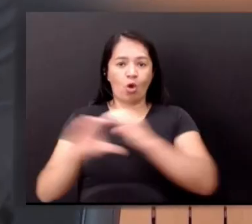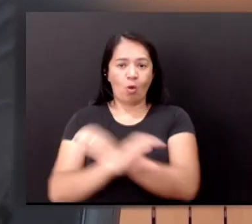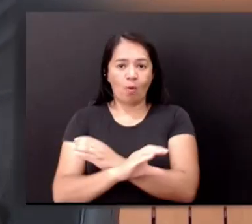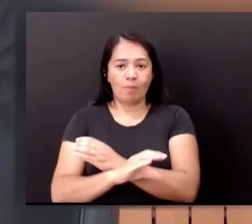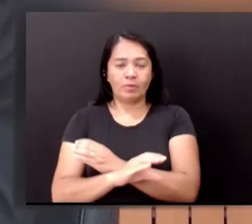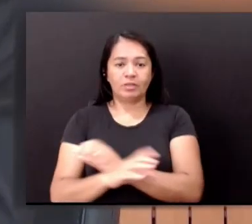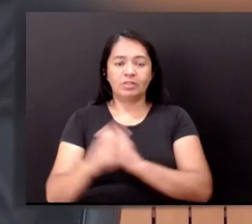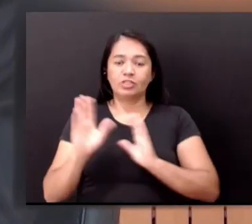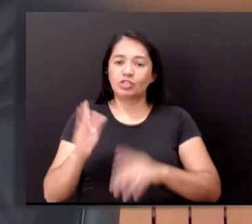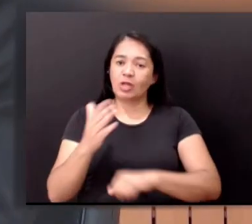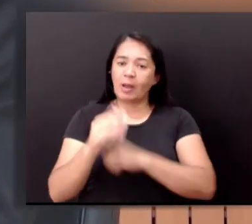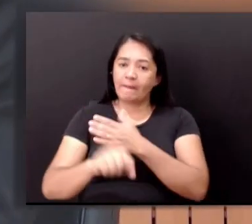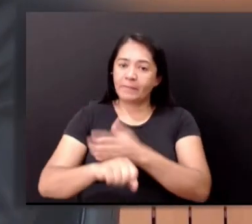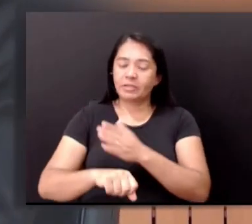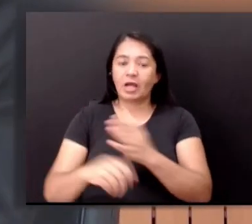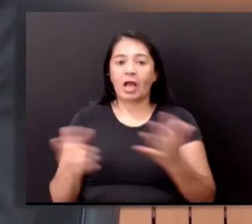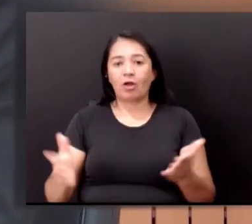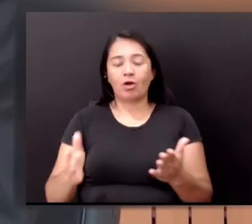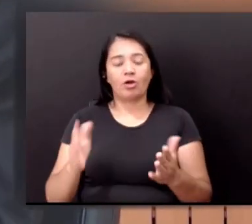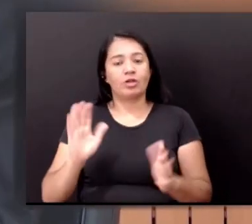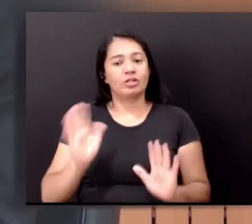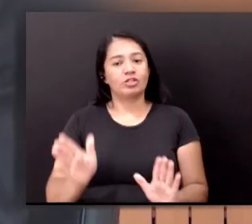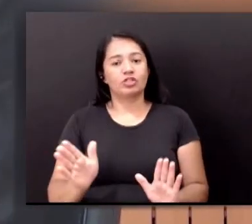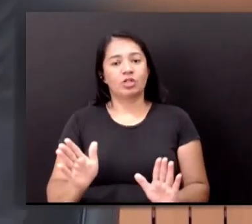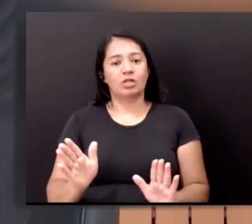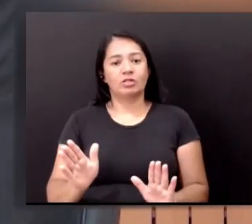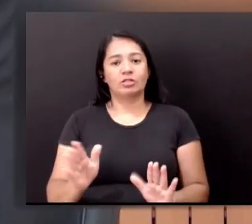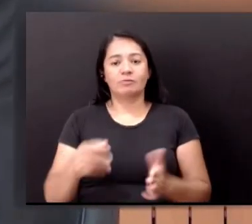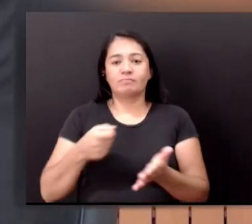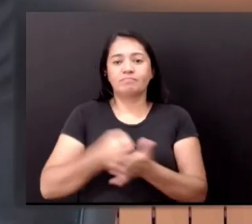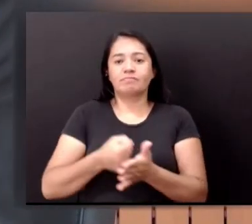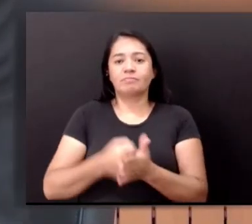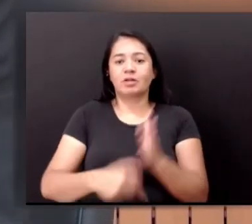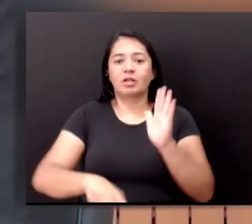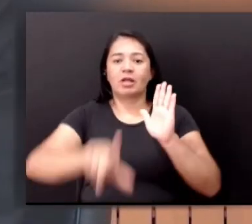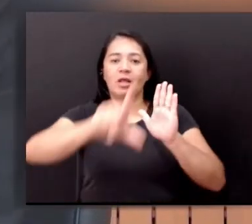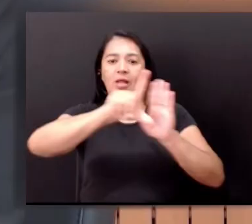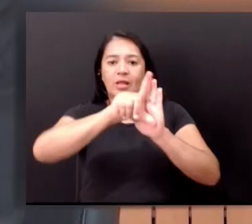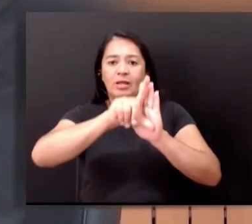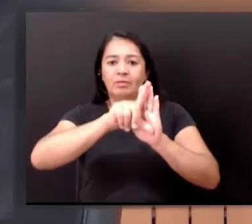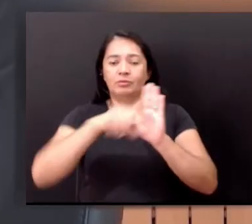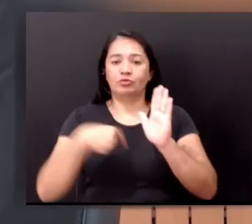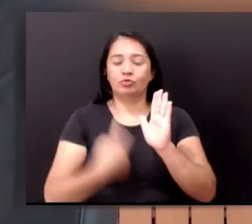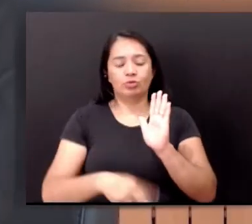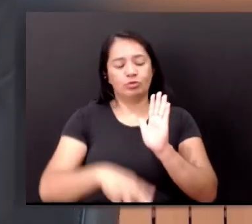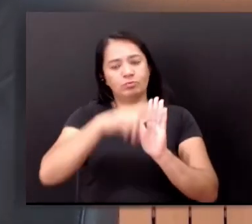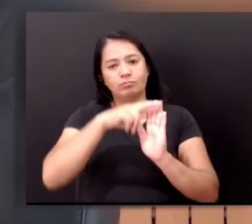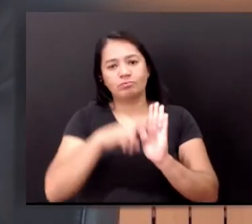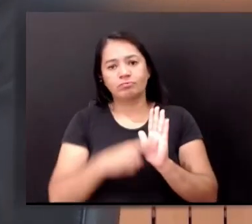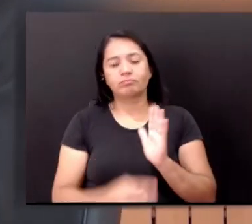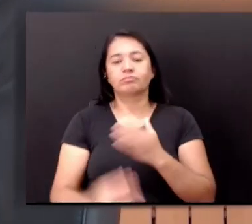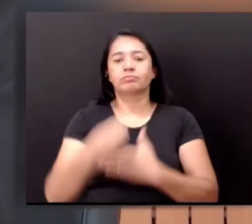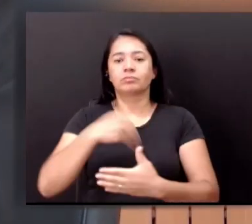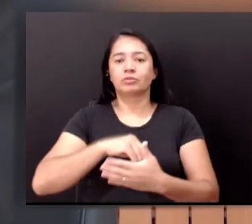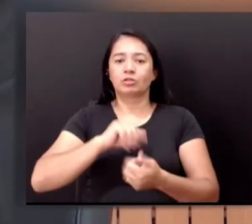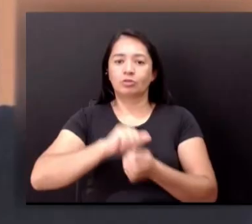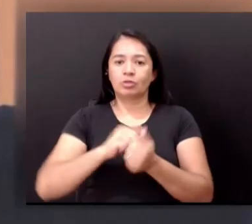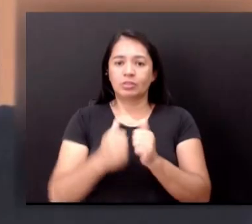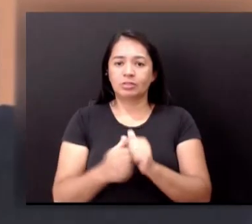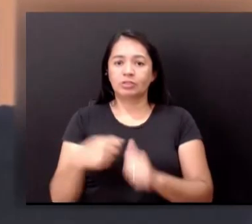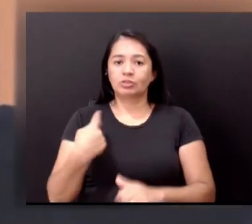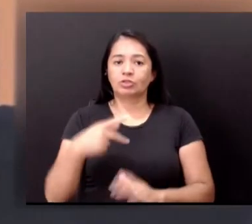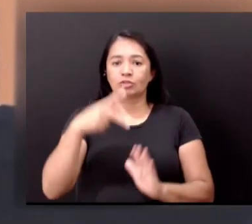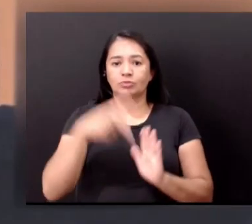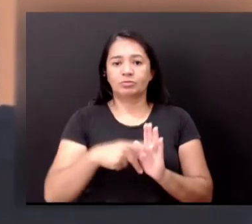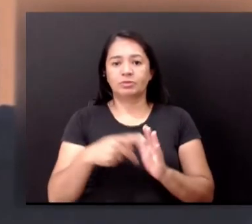isso, agora fica uma determinação legal constante do nosso regimento. É essa adequação que esse projeto pretende promover.